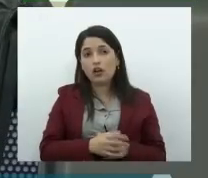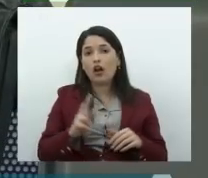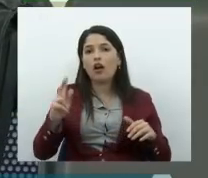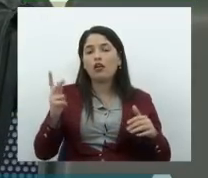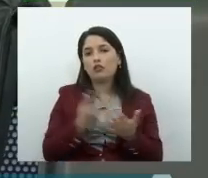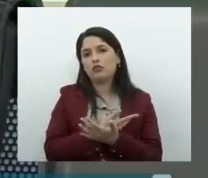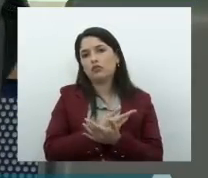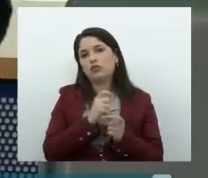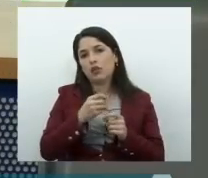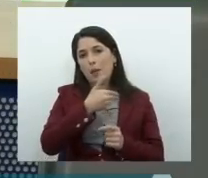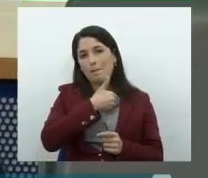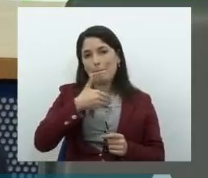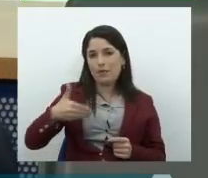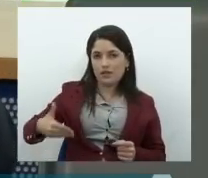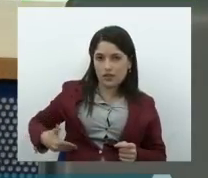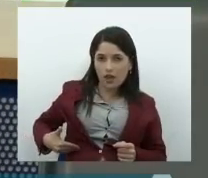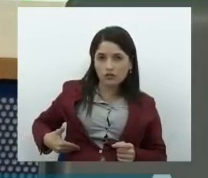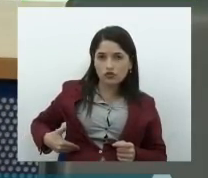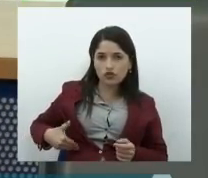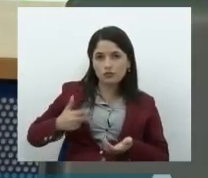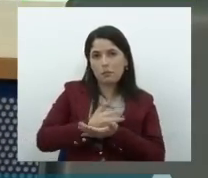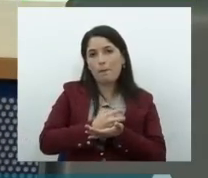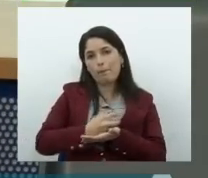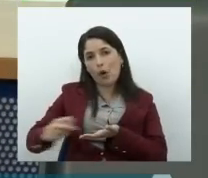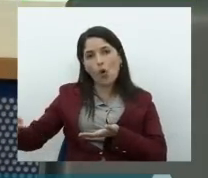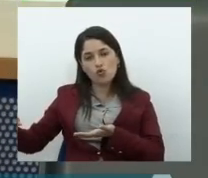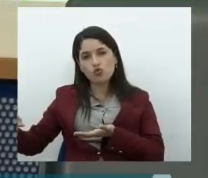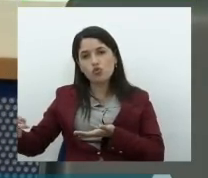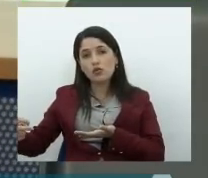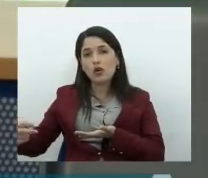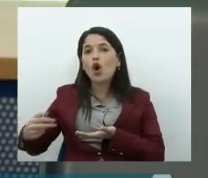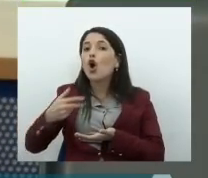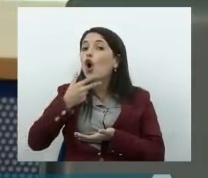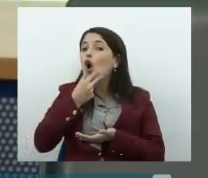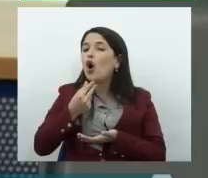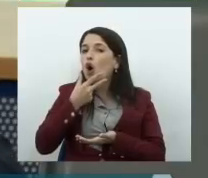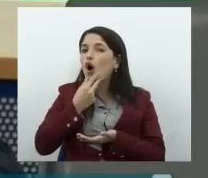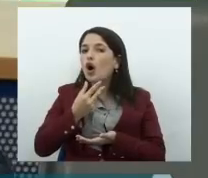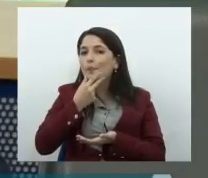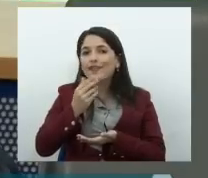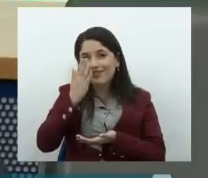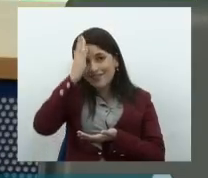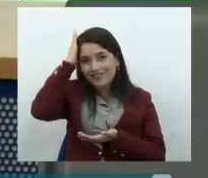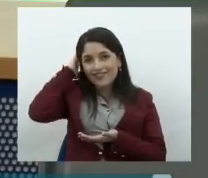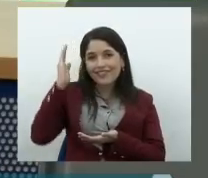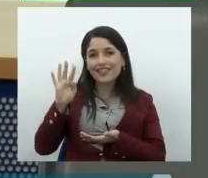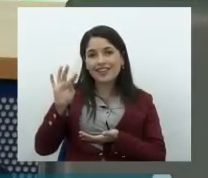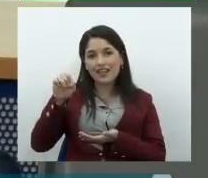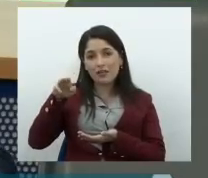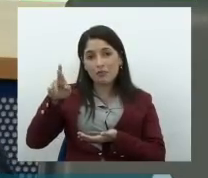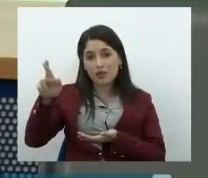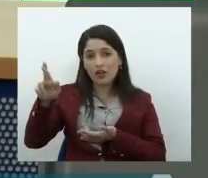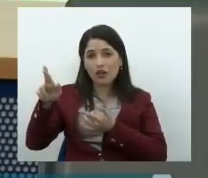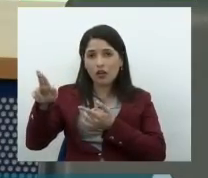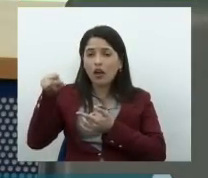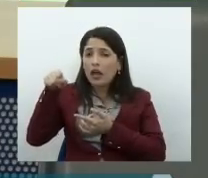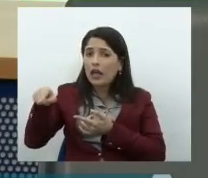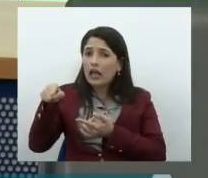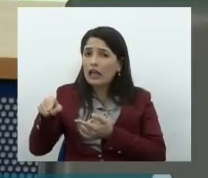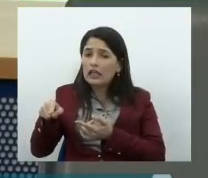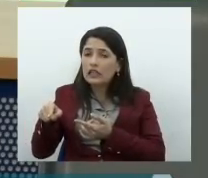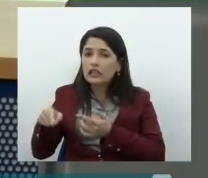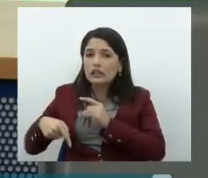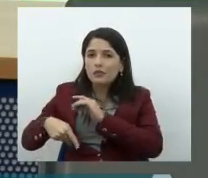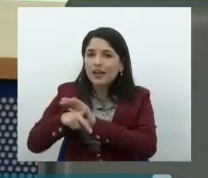presidente, fizeram com que um traidor se tornasse presidente. E pior, esse traidor tem no seu